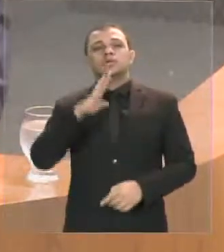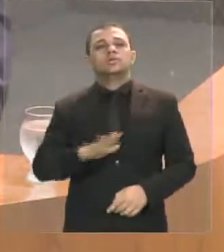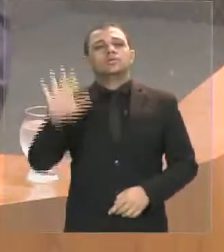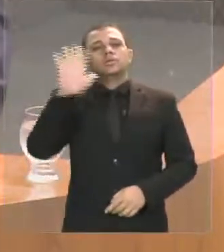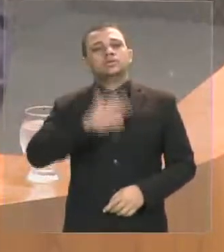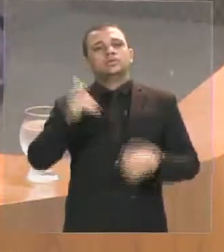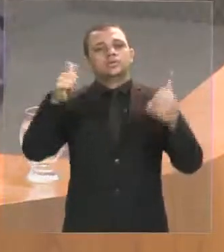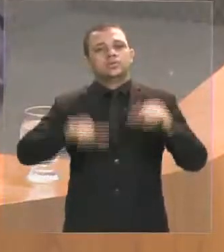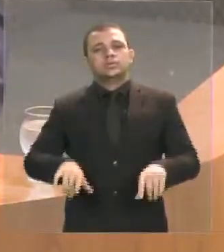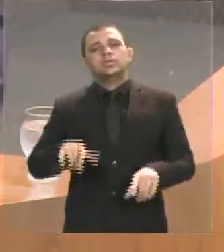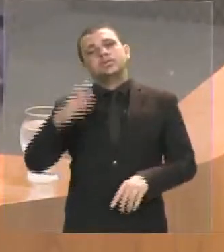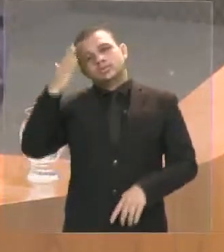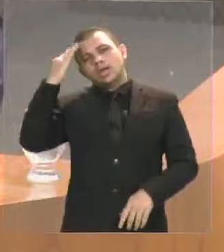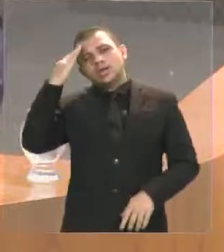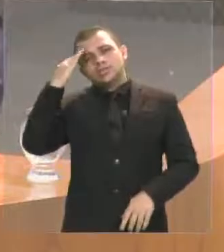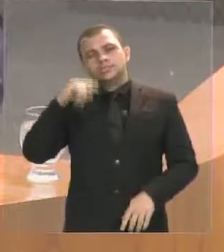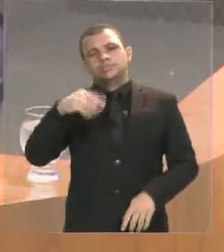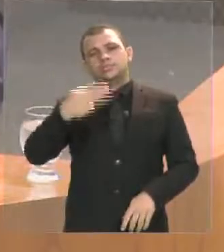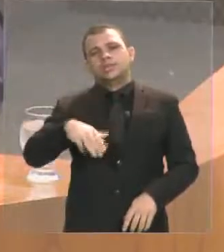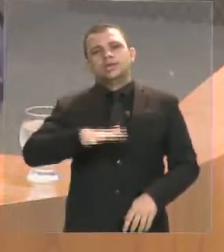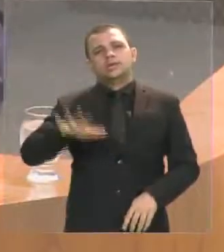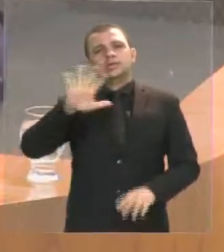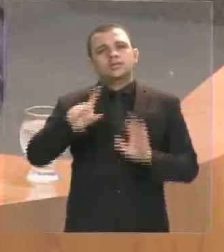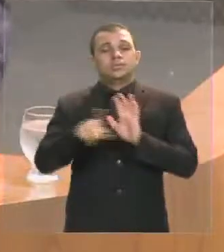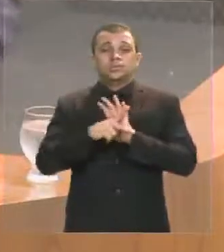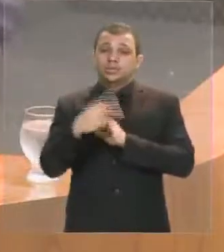E se a gente for analisar